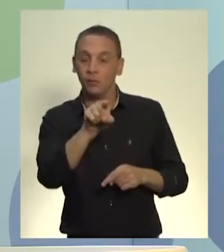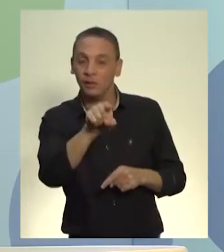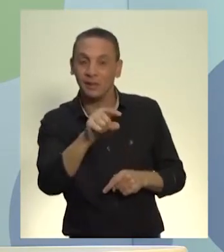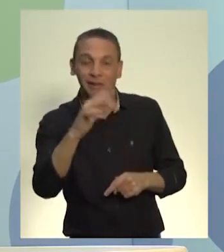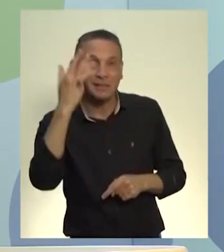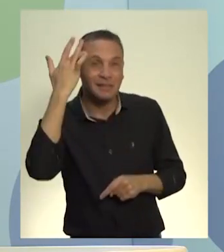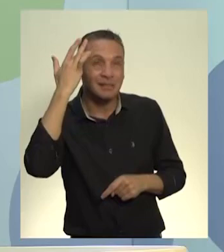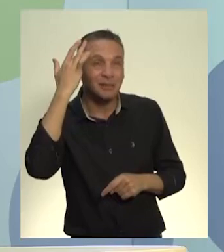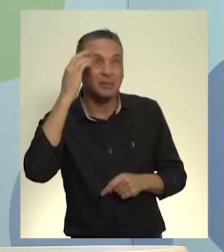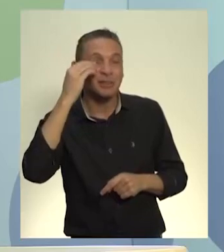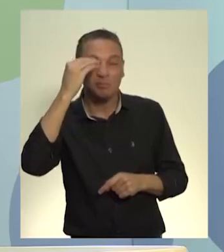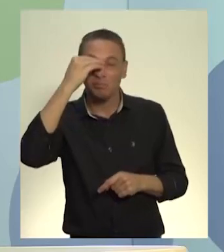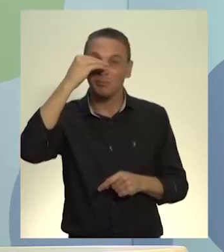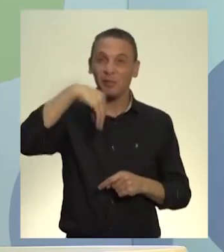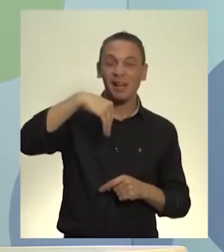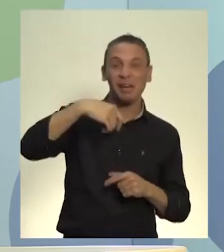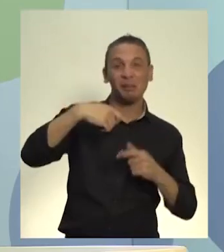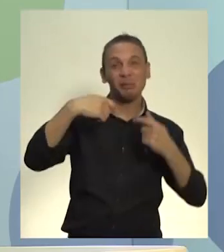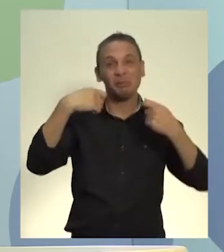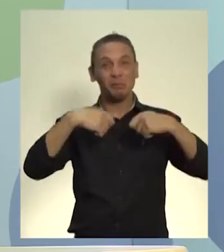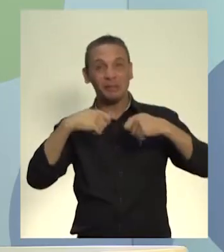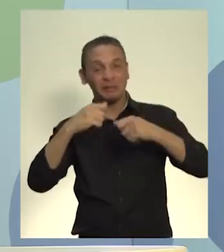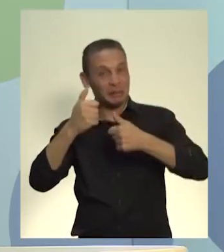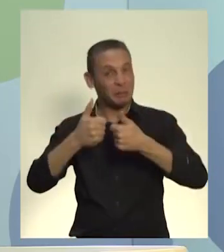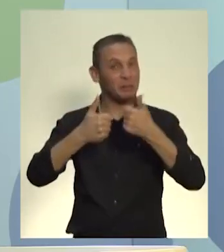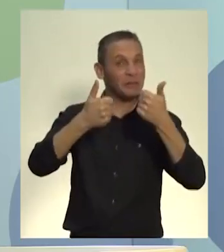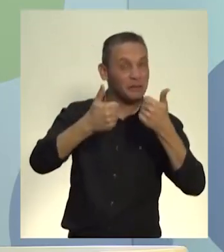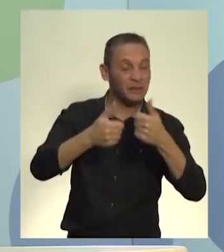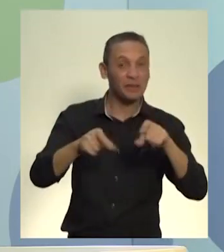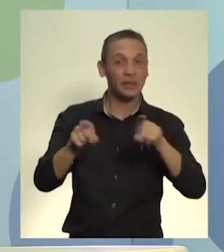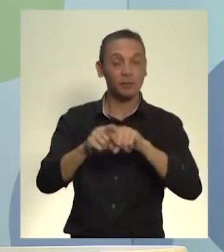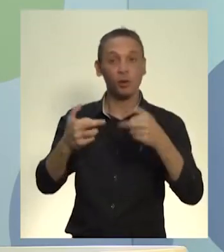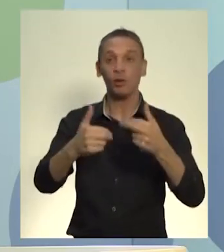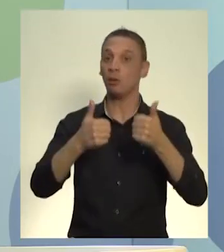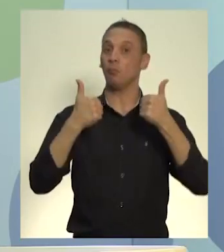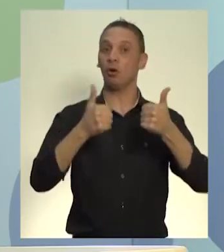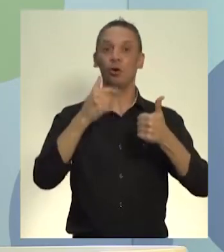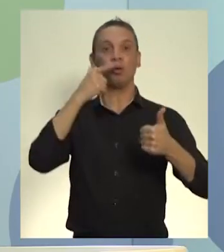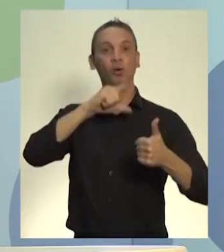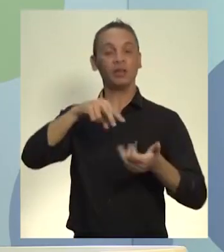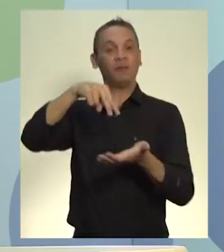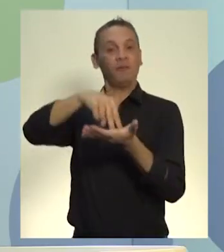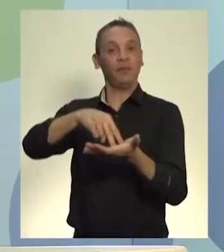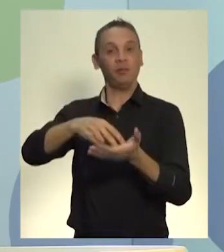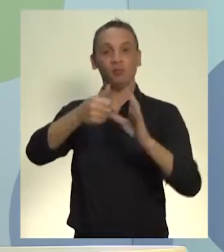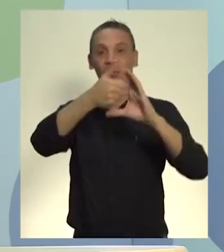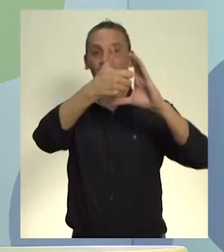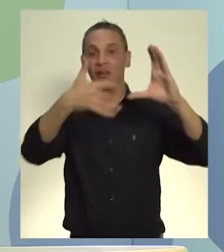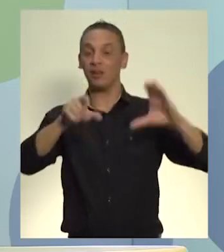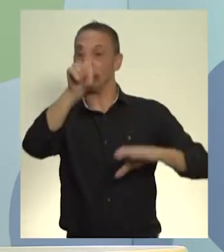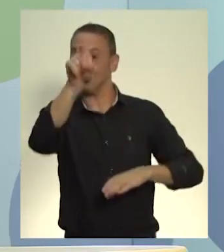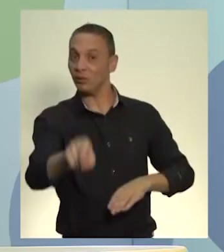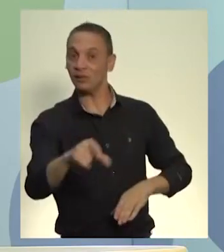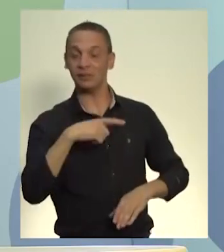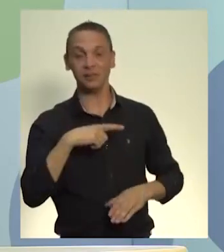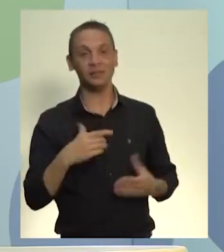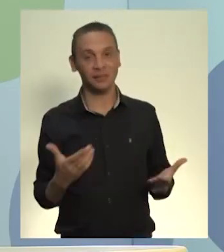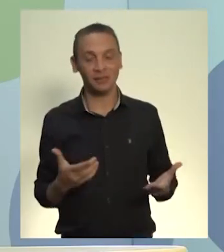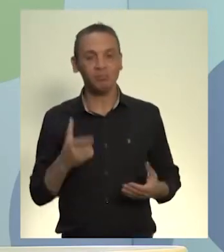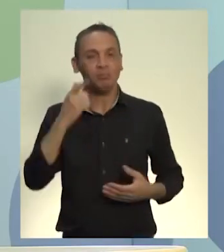são frágeis nas características e algumas coisas que são bem fortes em vocês e que vocês